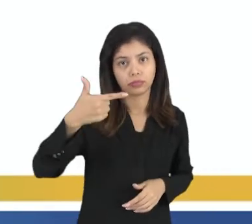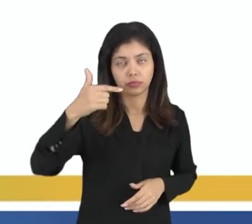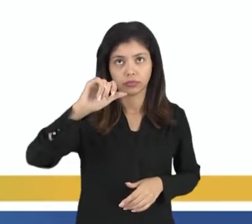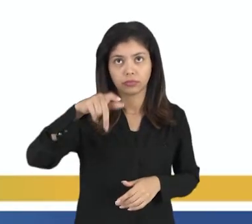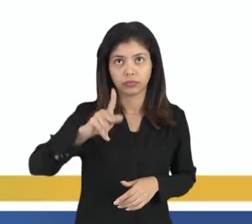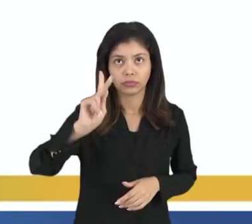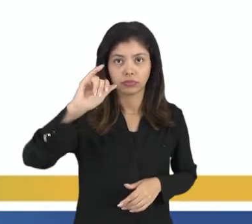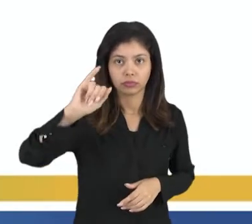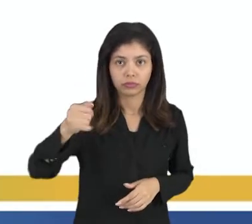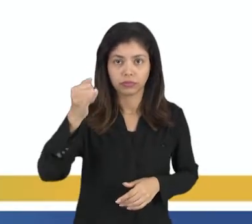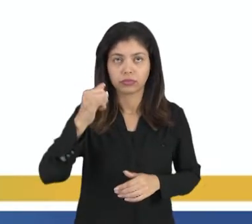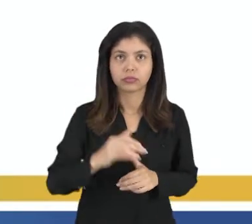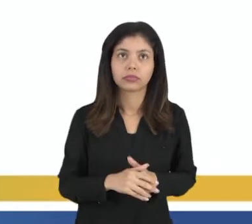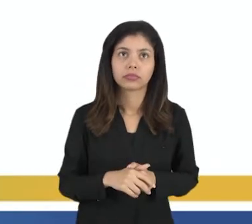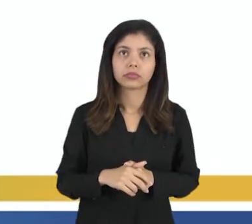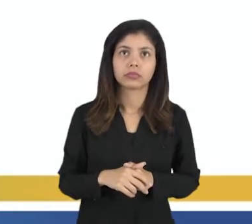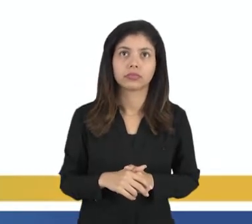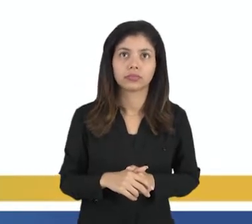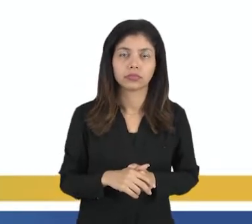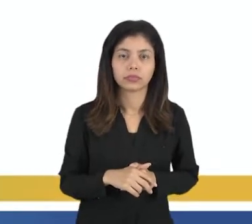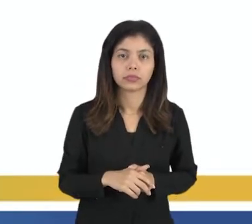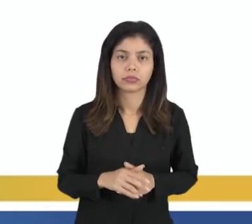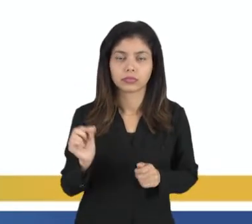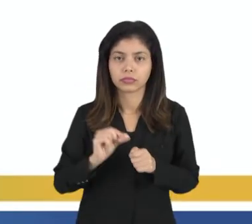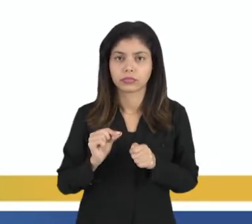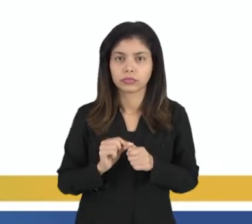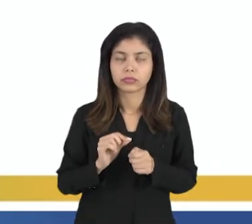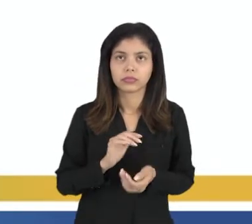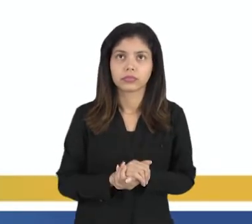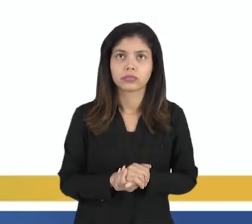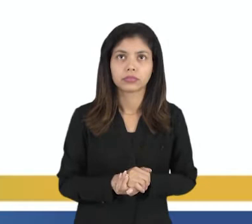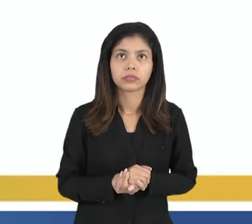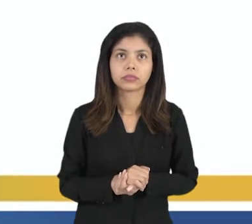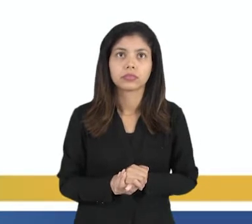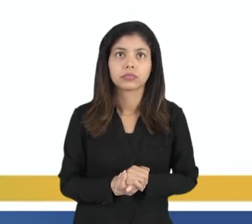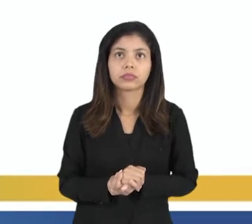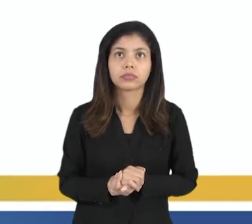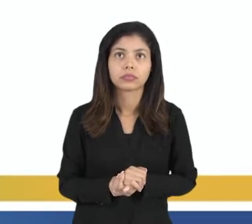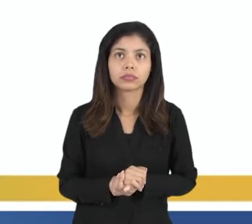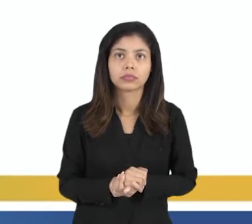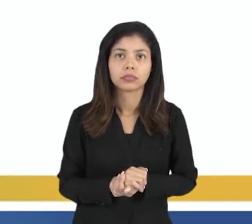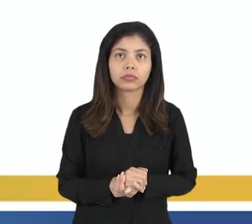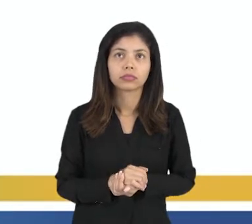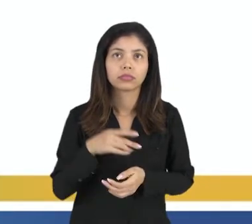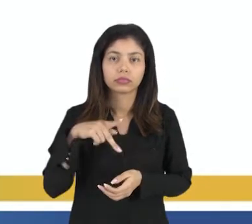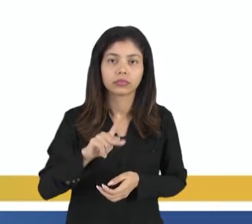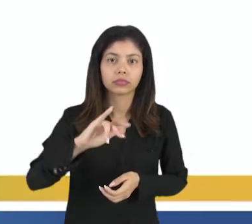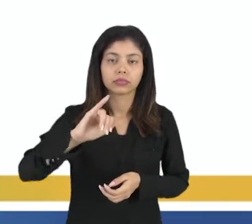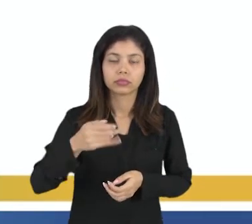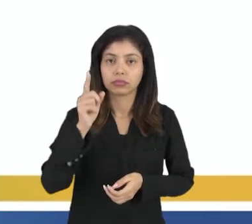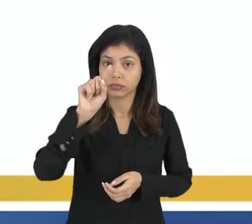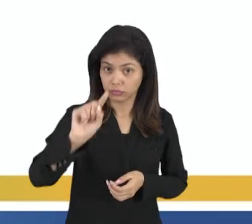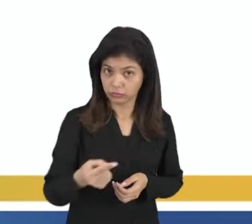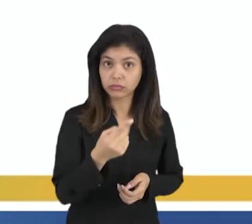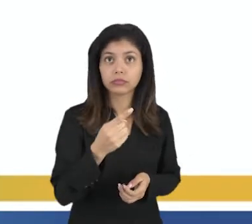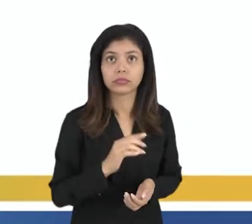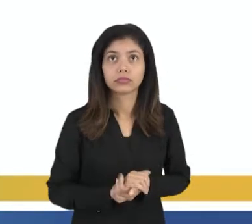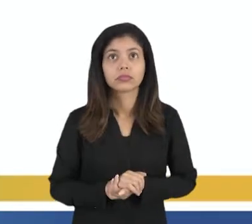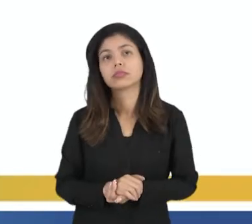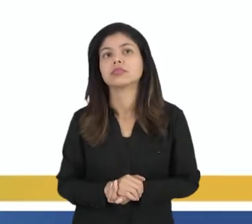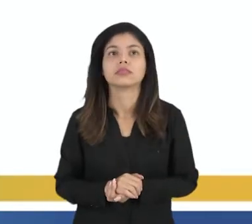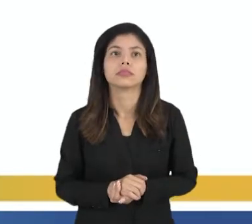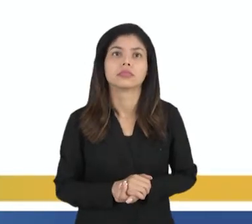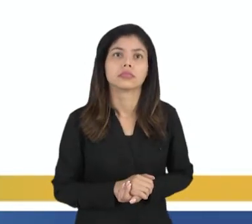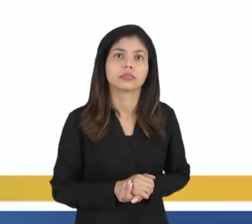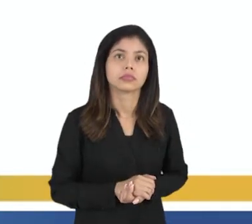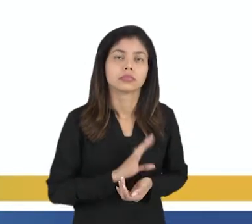já deu o valor do trabalho, então não precisa fazer Q1 menos Q2, ele já deu 12 kJ. Quilo é 1000, né, pessoal? Então 12.000